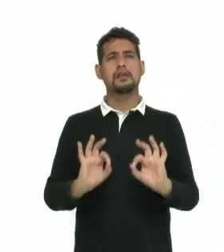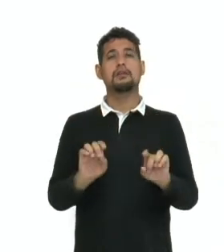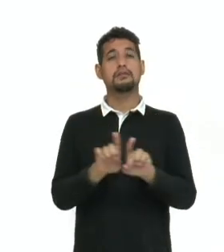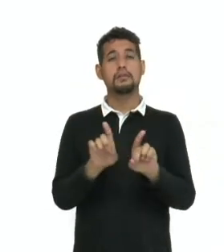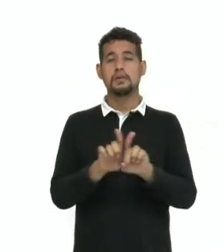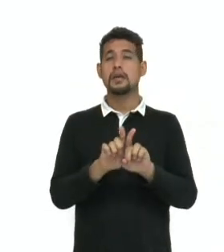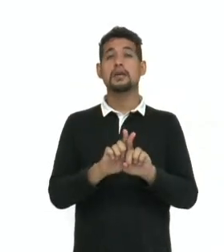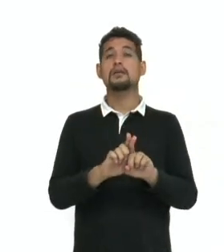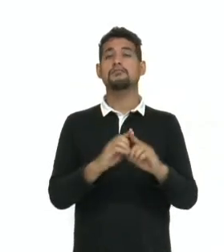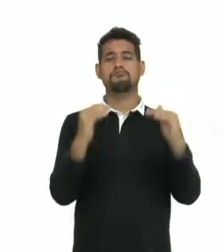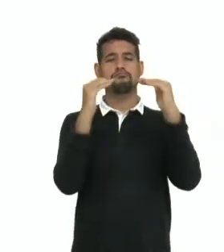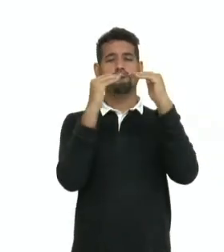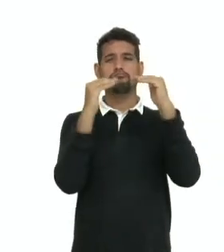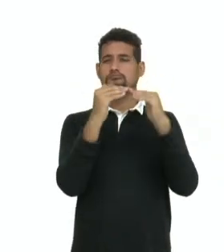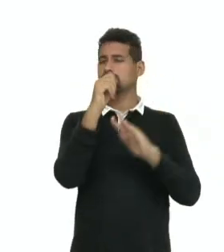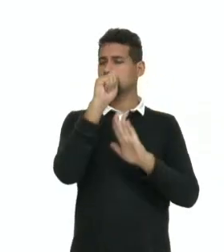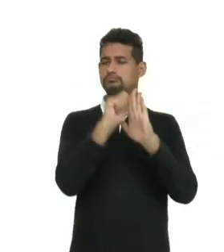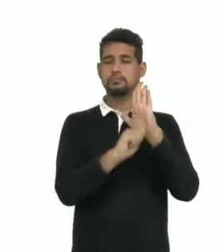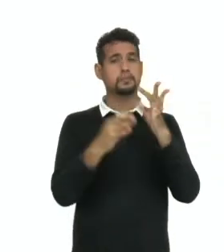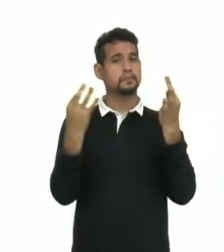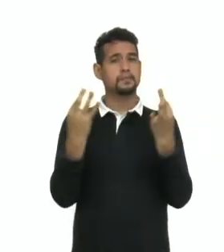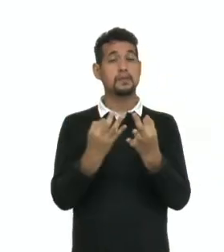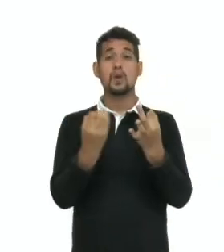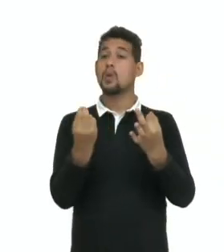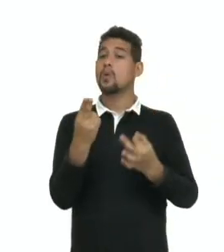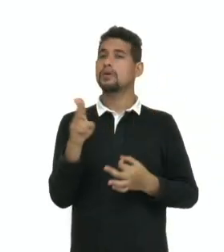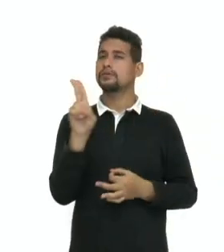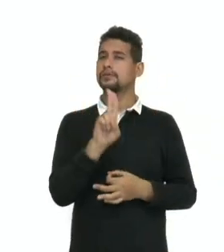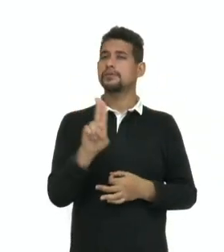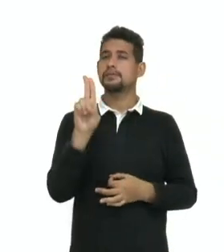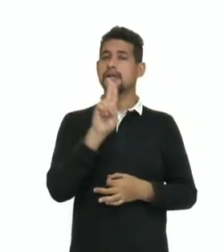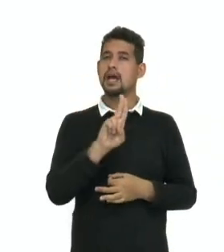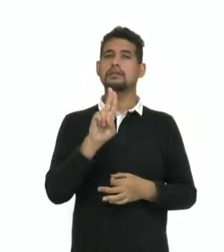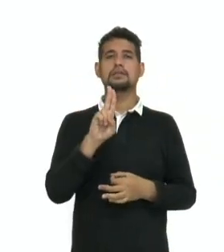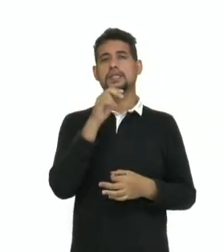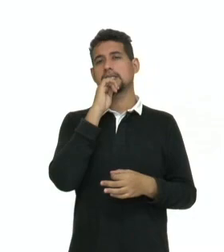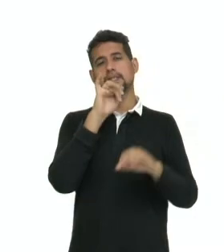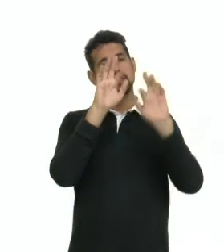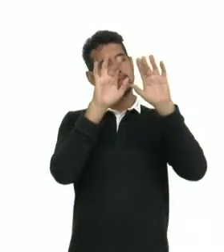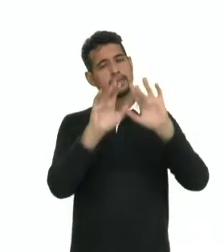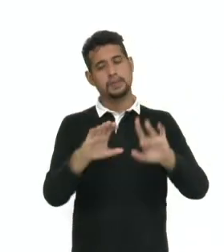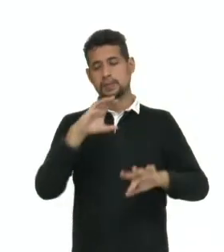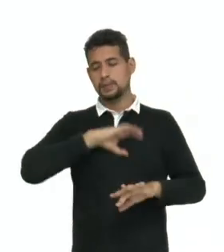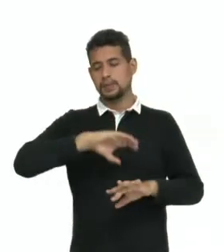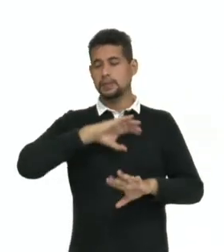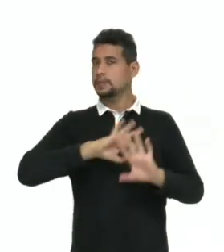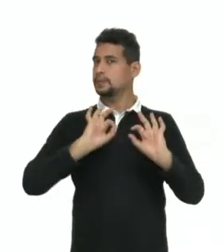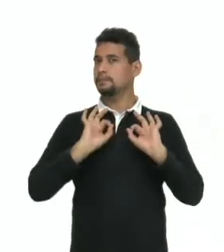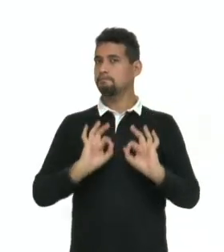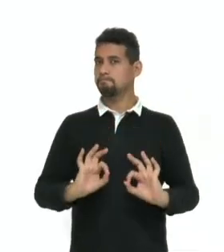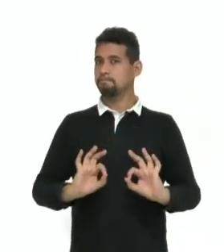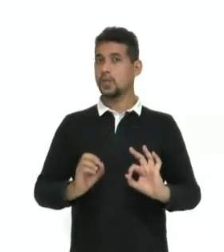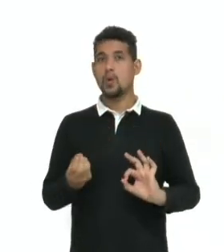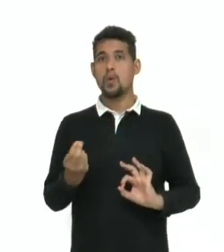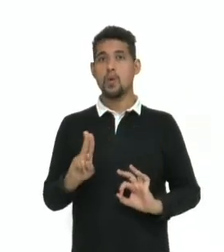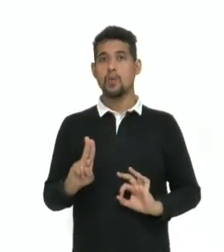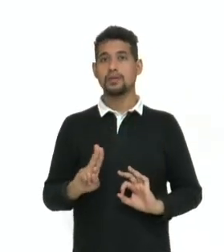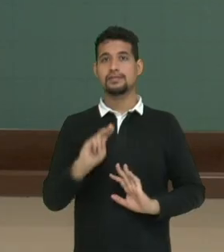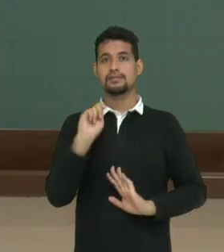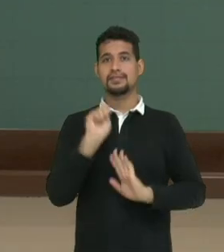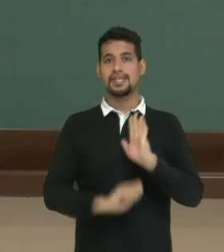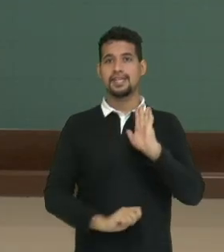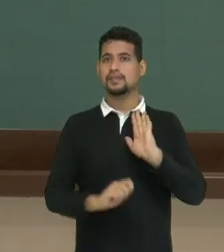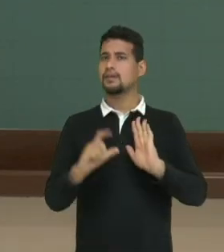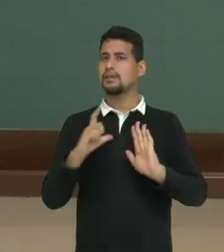coesão e a coerência textual e se foi aplicada a grafia adequada, né, a norma culta, e se o texto está